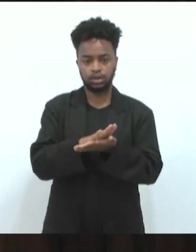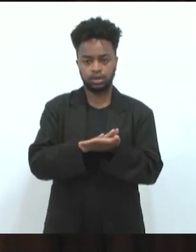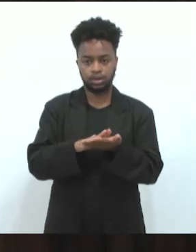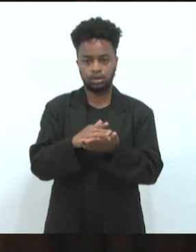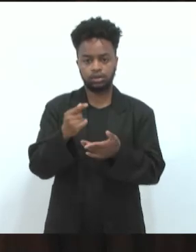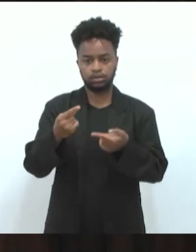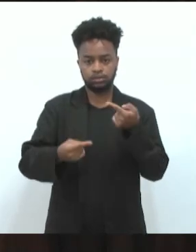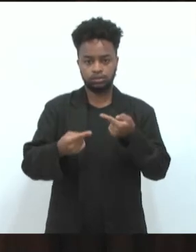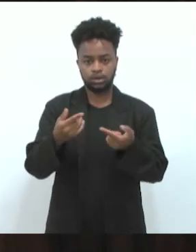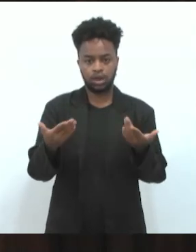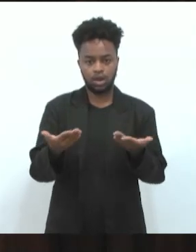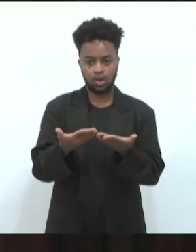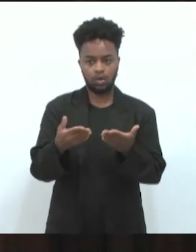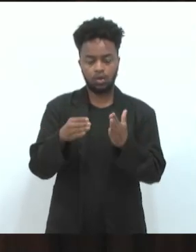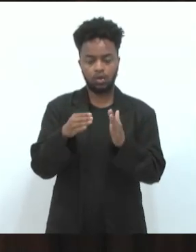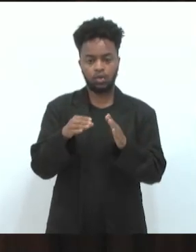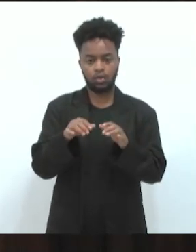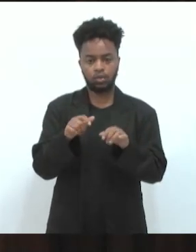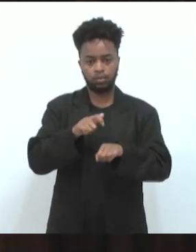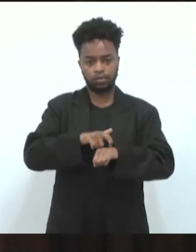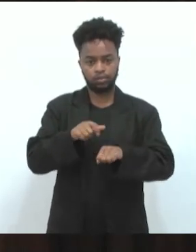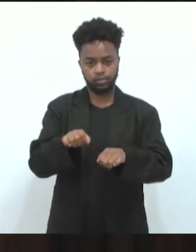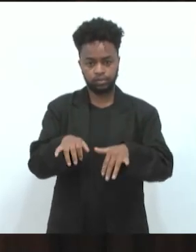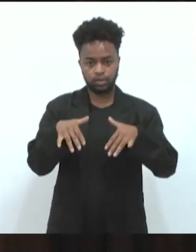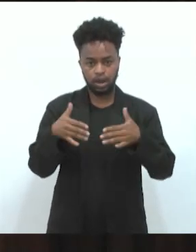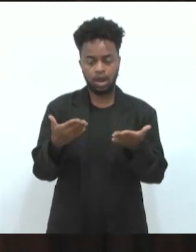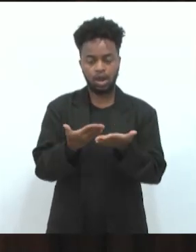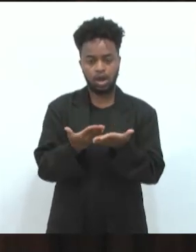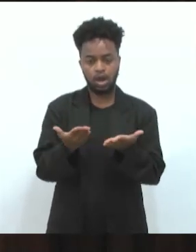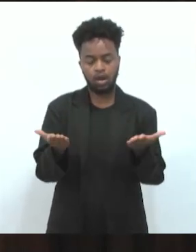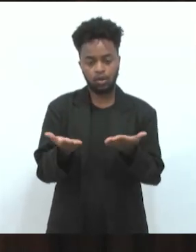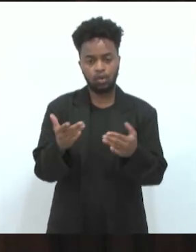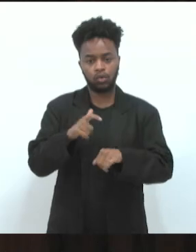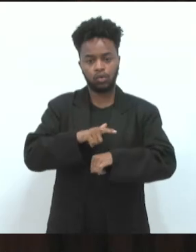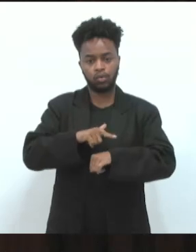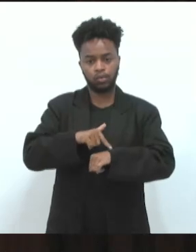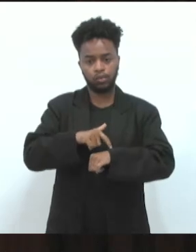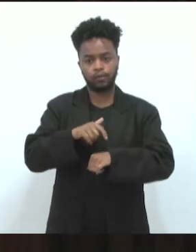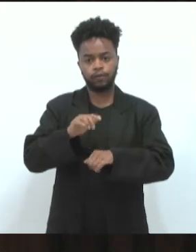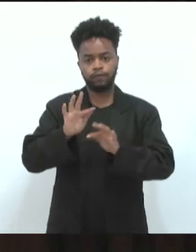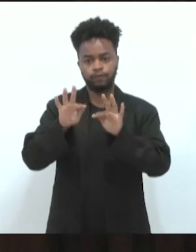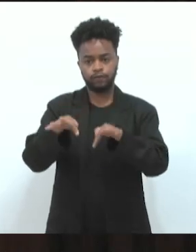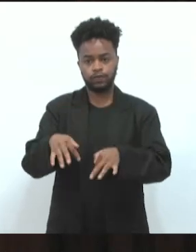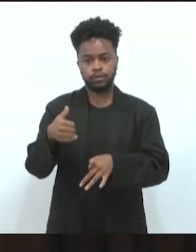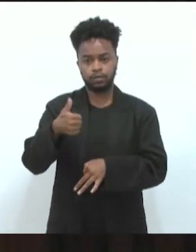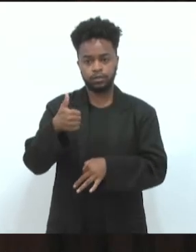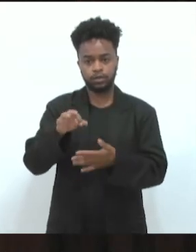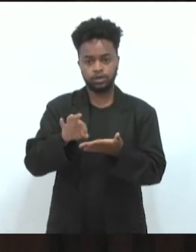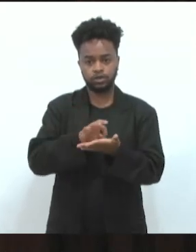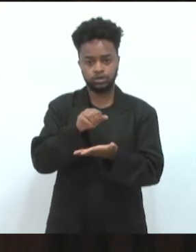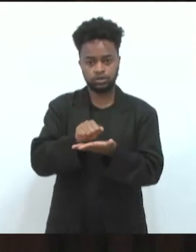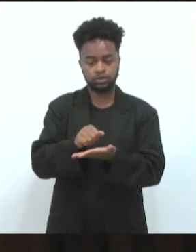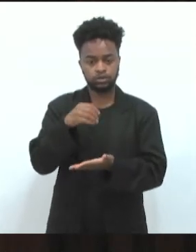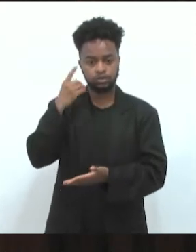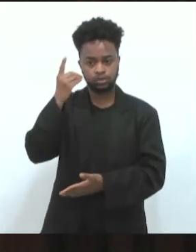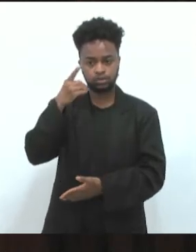a tratar na ordem do dia, passa-se ao expediente final. O primeiro orador, o deputado Luiz Paulo.